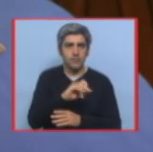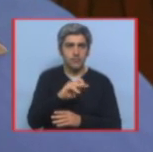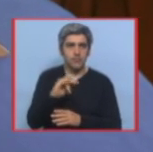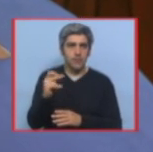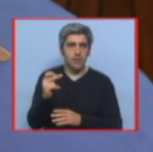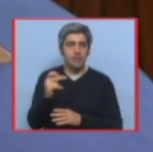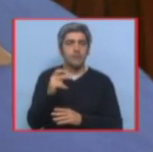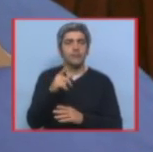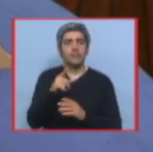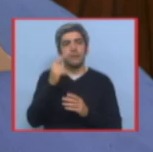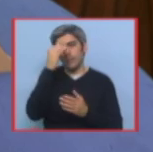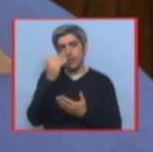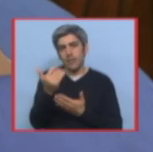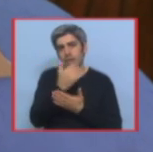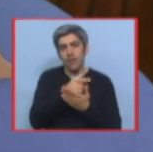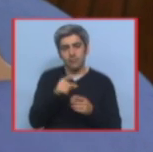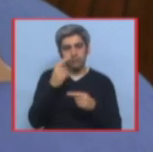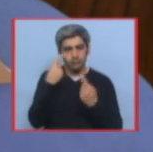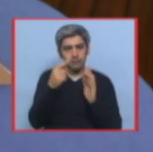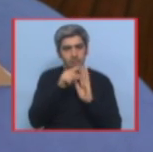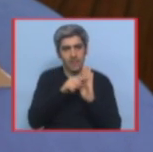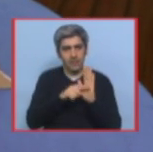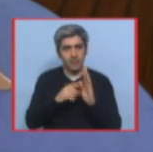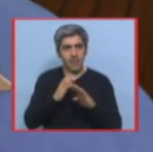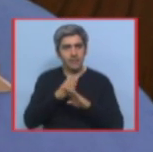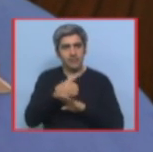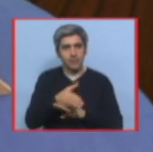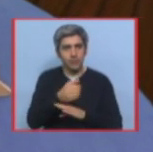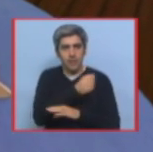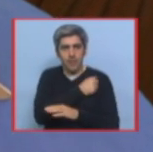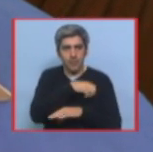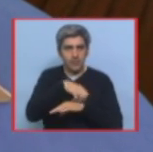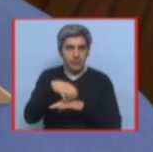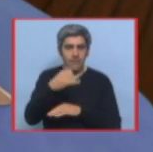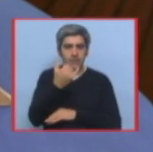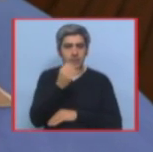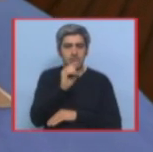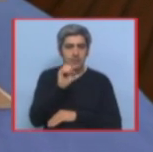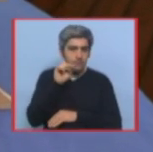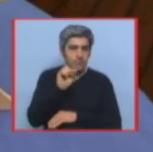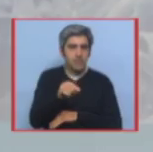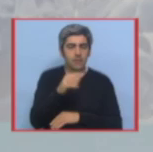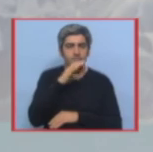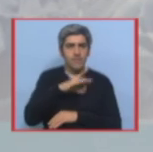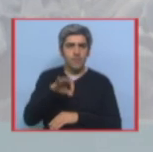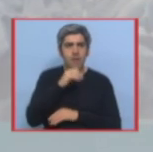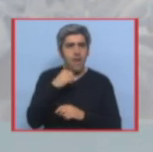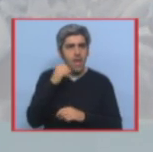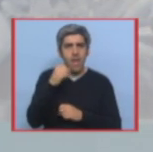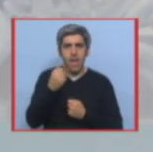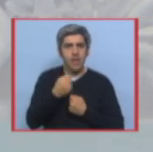foram divulgados por ocasião desta apresentação de medidas para o acesso à habitação, 26 mil famílias ainda não têm capacidade